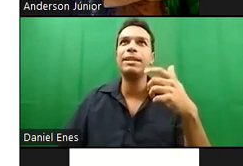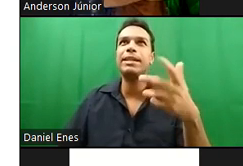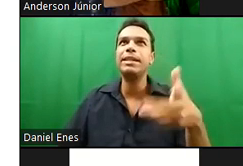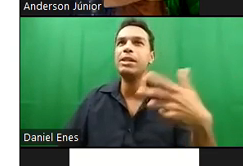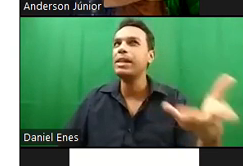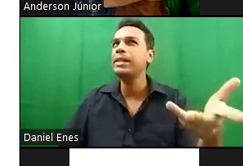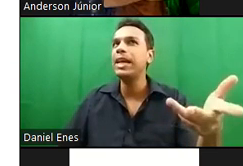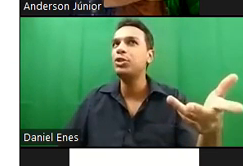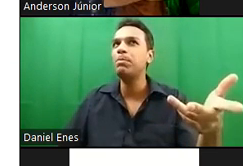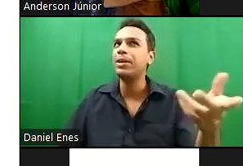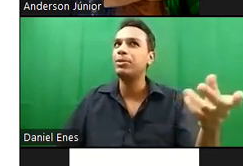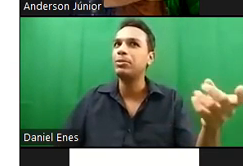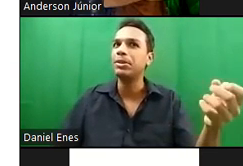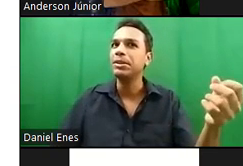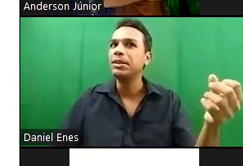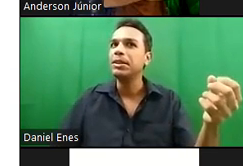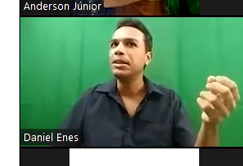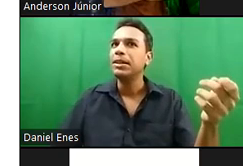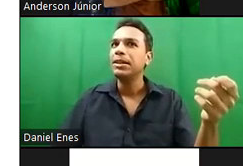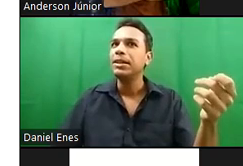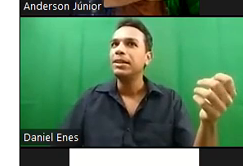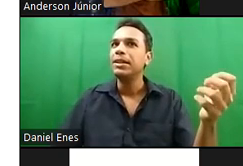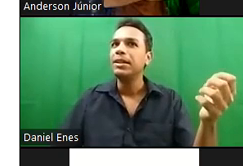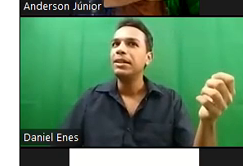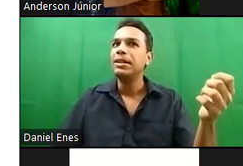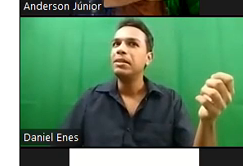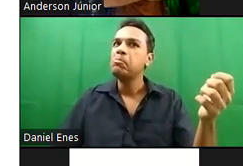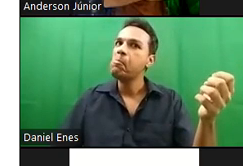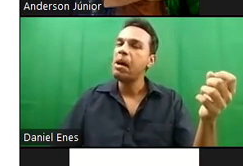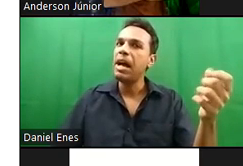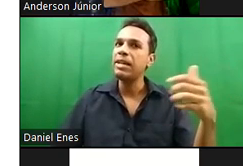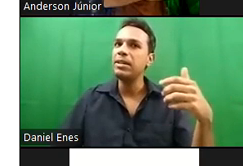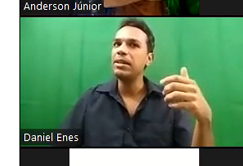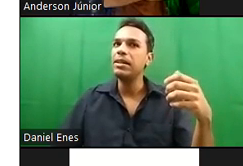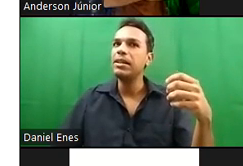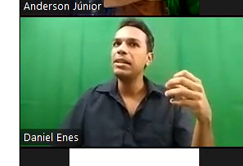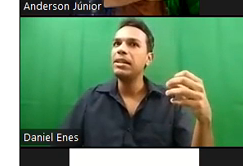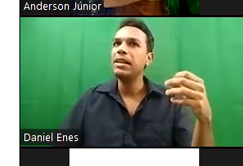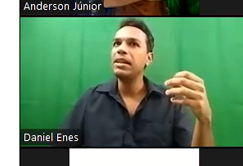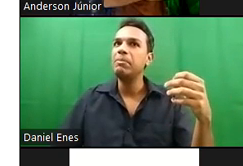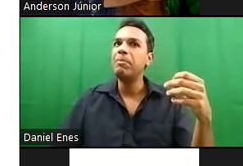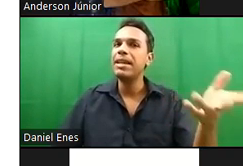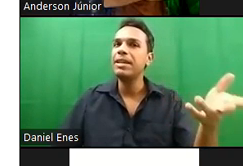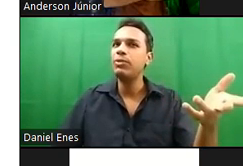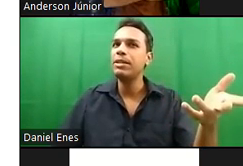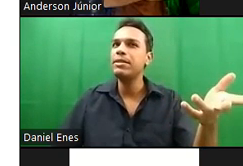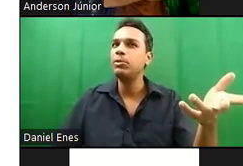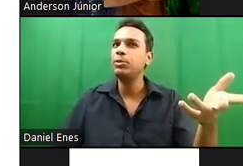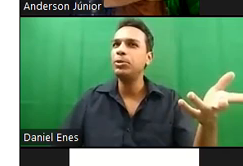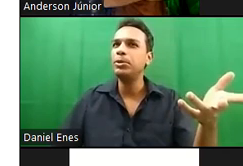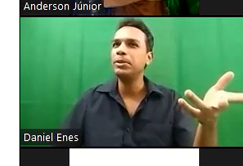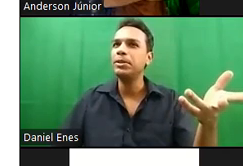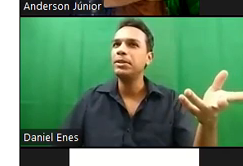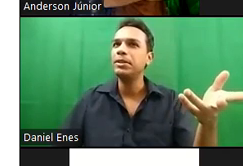fala em que aspecto? na língua portuguesa, mas ela fala Aí, através de sinais. mas aí isso faz dela